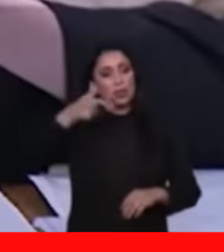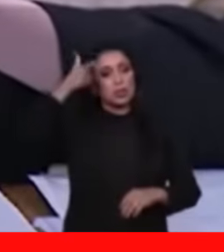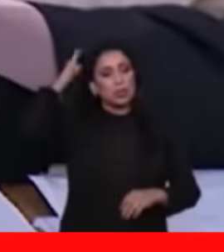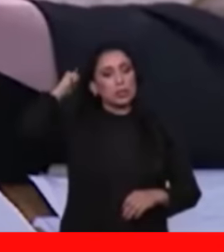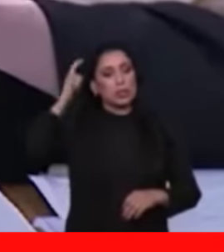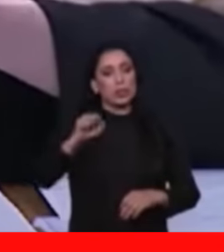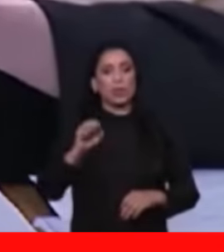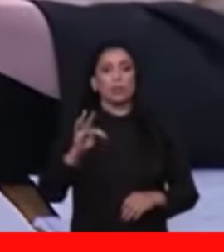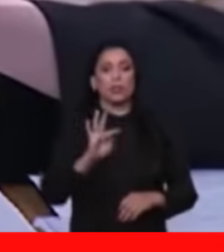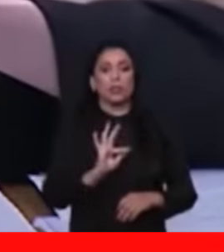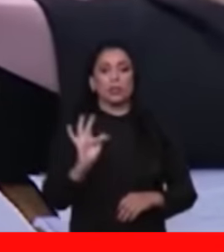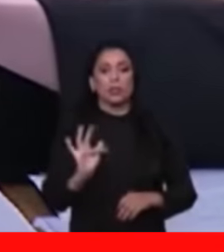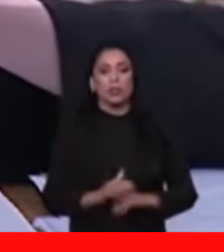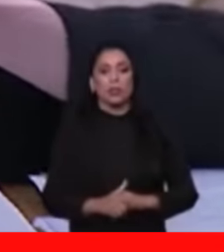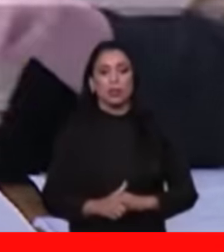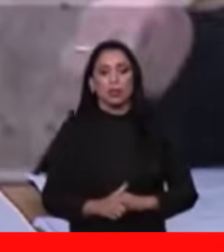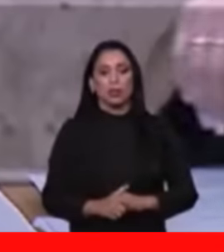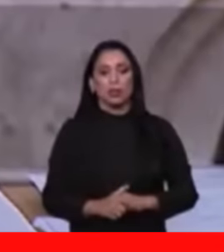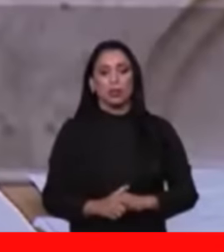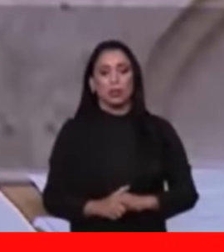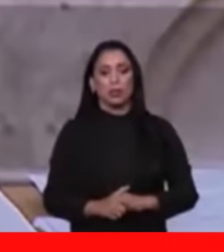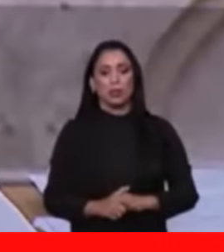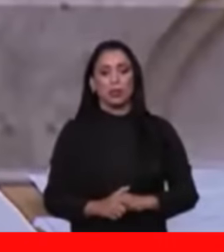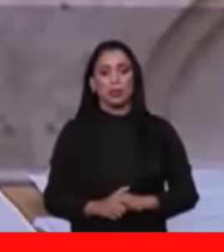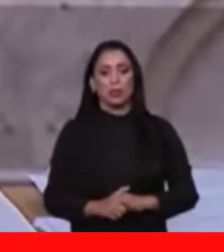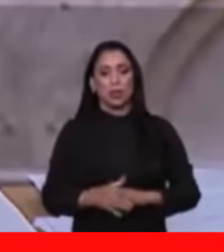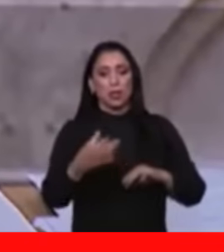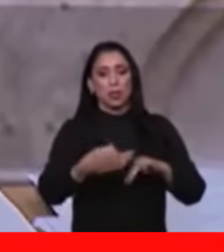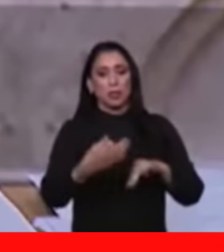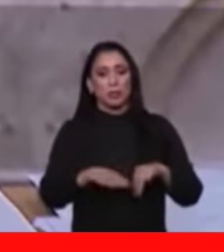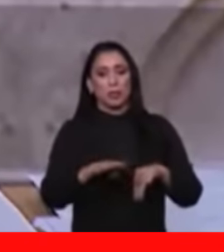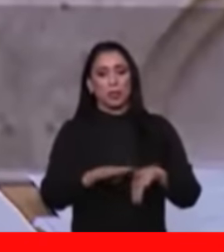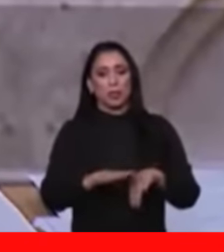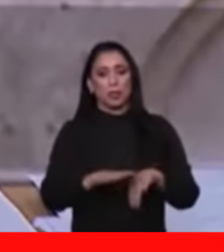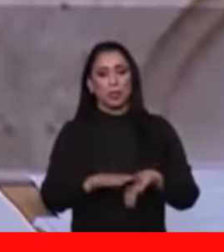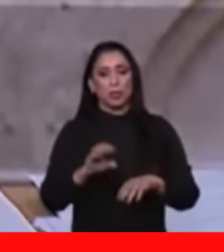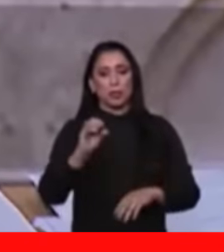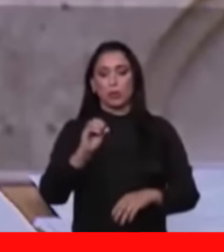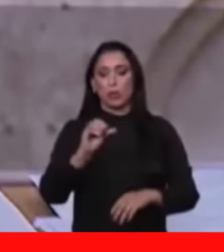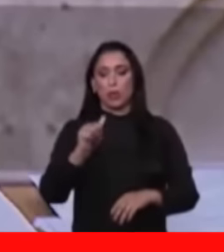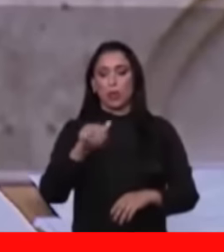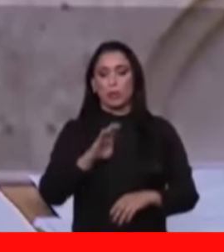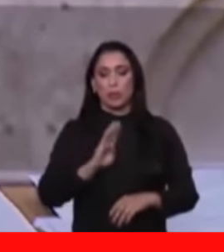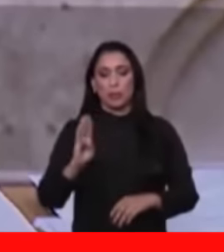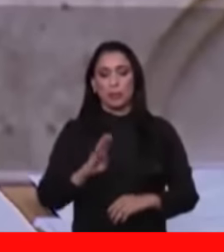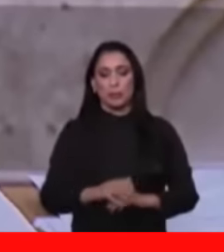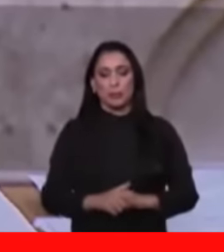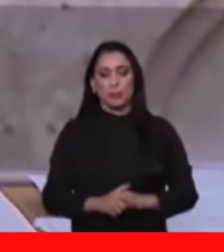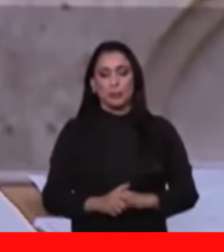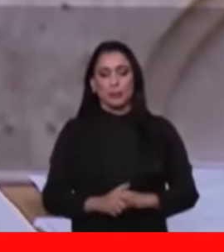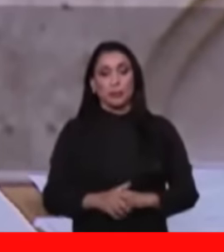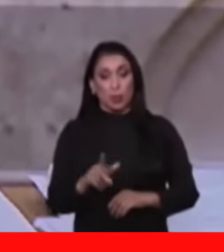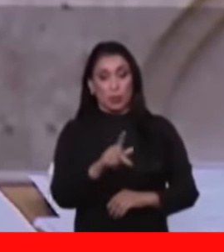de Moraes, Supremo Tribunal Federal. Excelentíssimo senhor ministro, a Ordem dos Advogados do Brasil, por